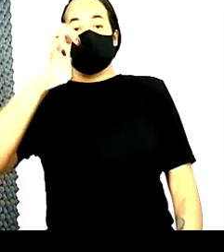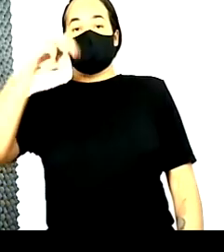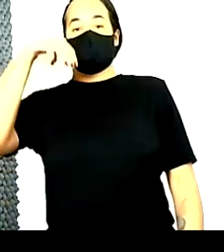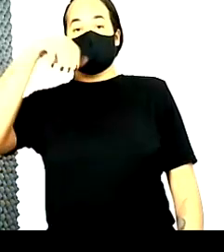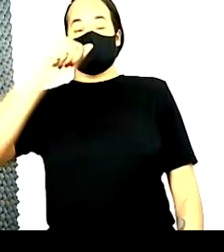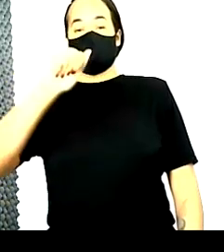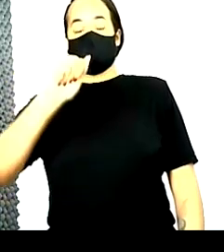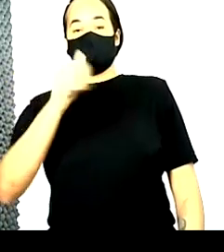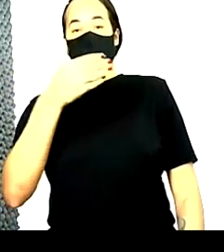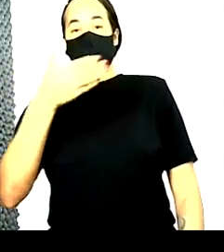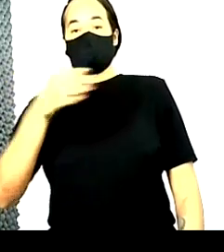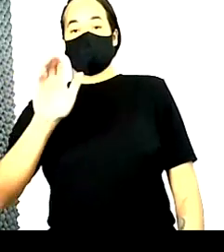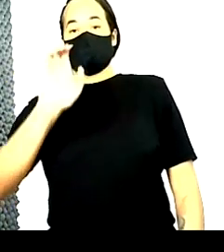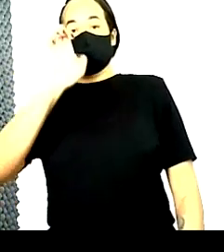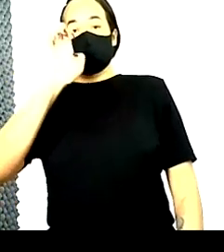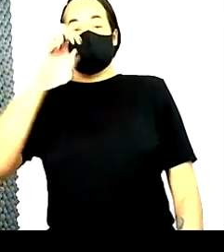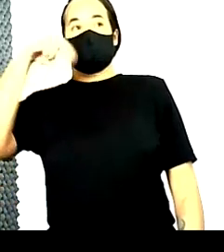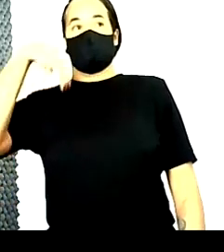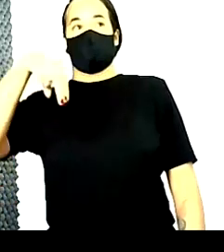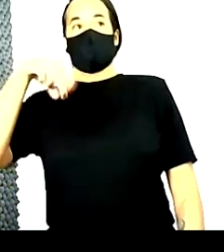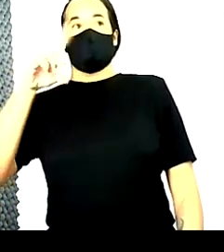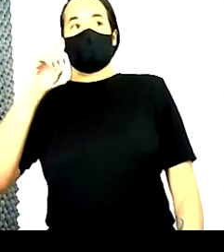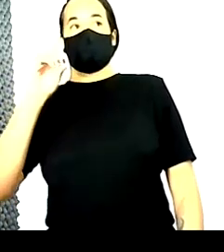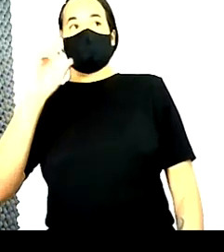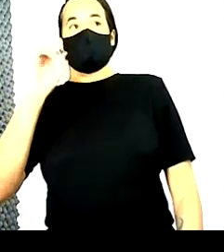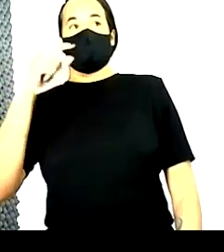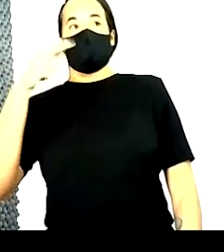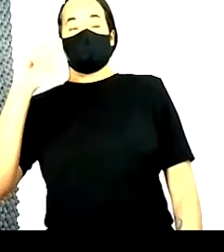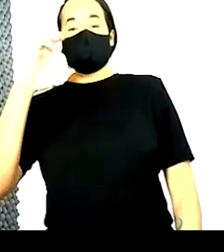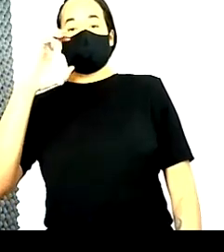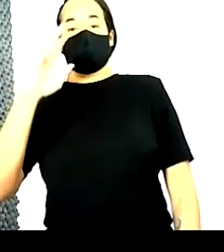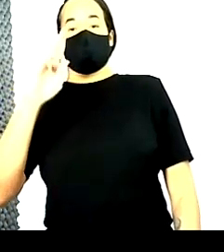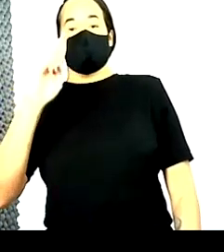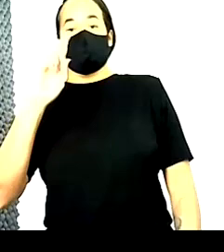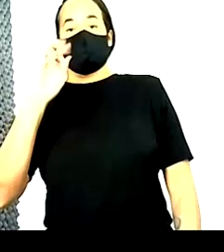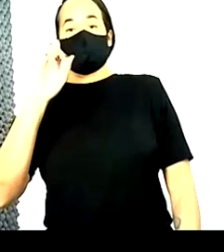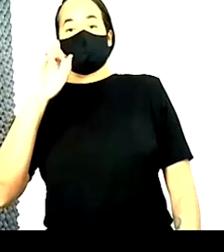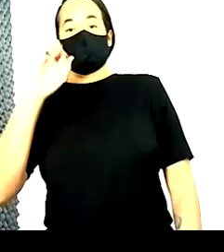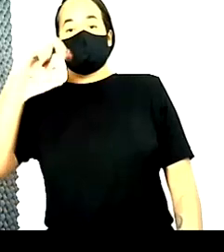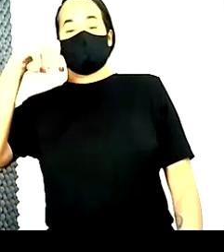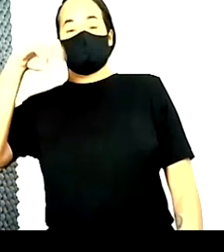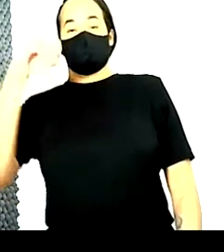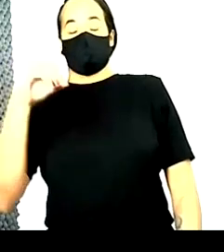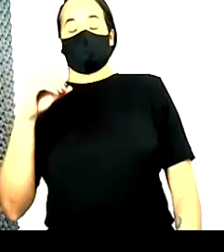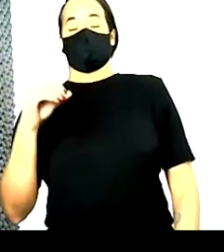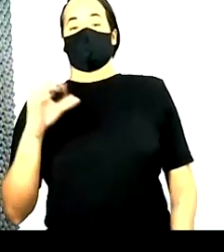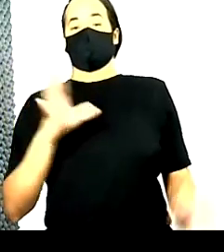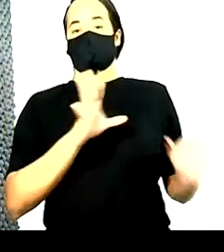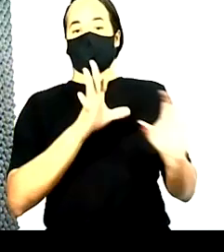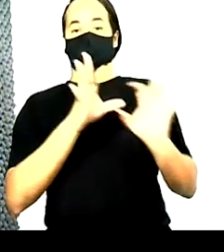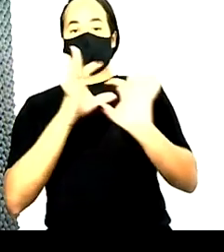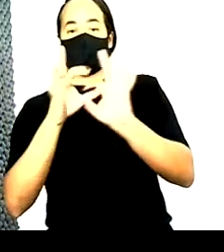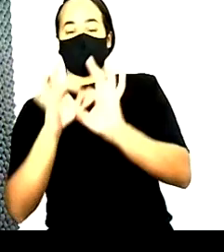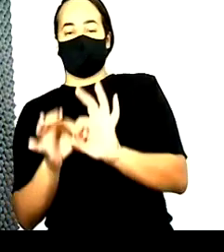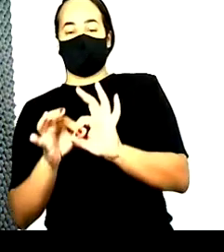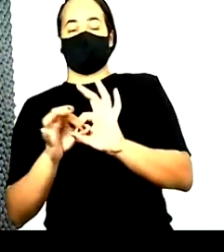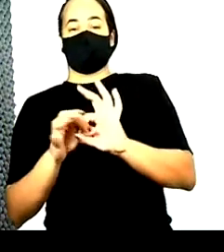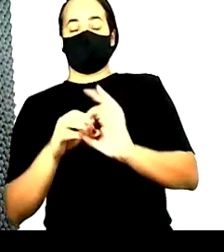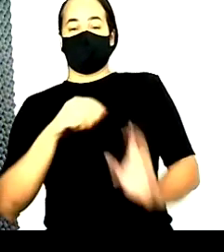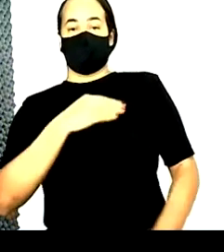Só ressaltar a vocês que esse sistema endócrino ele tem tudo a ver com o sistema reprodutor. Ele vai ser responsável